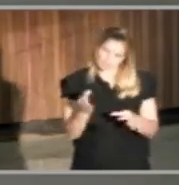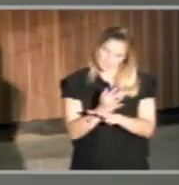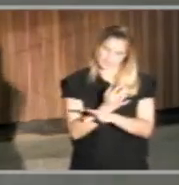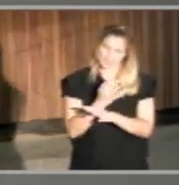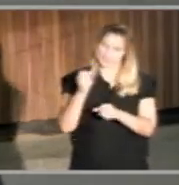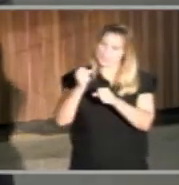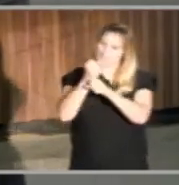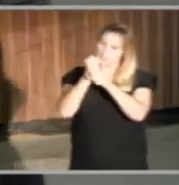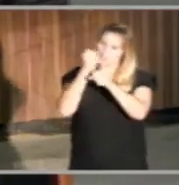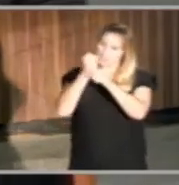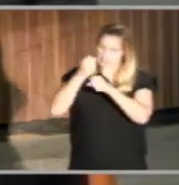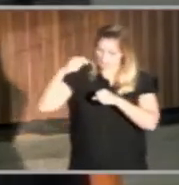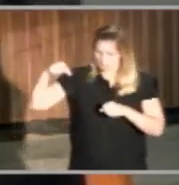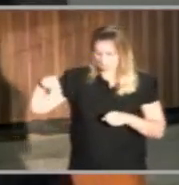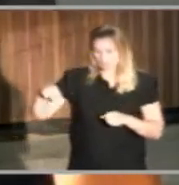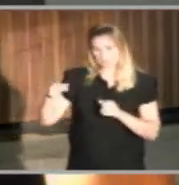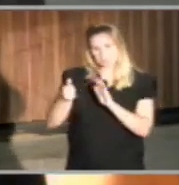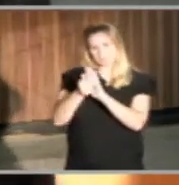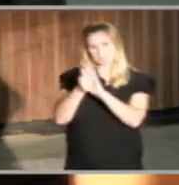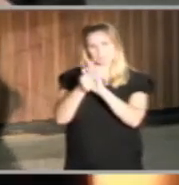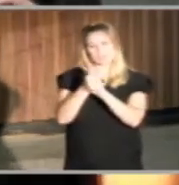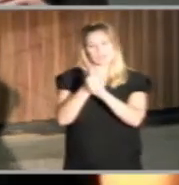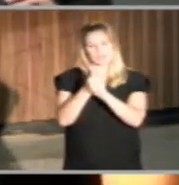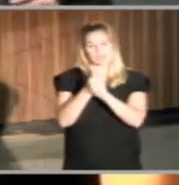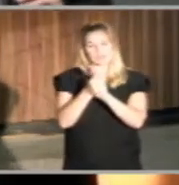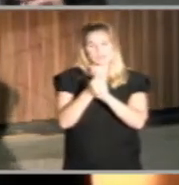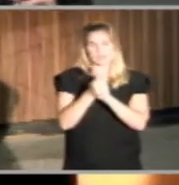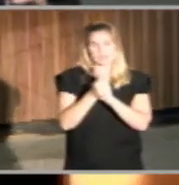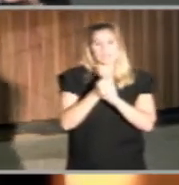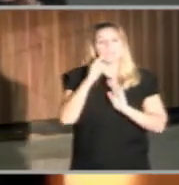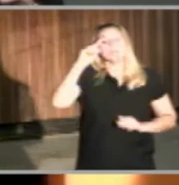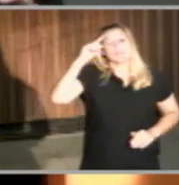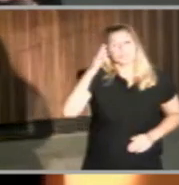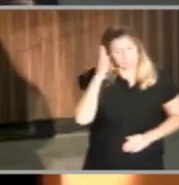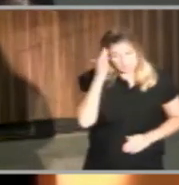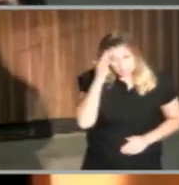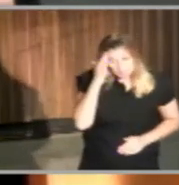sabe a data que a gente vai terminar, em nome de Jesus, não é? Qual é o dia?